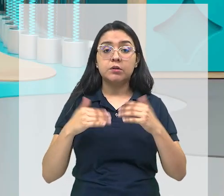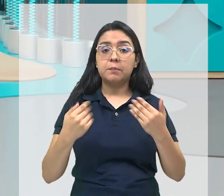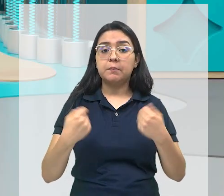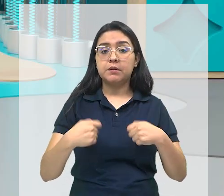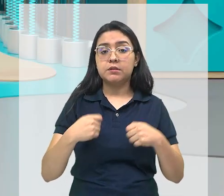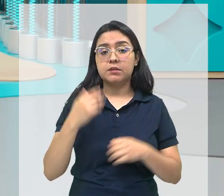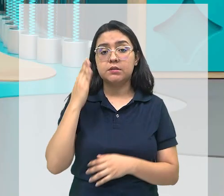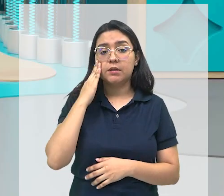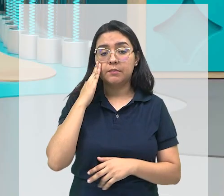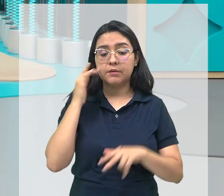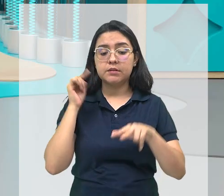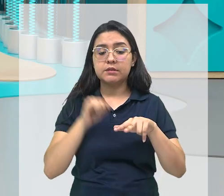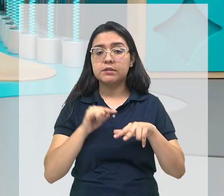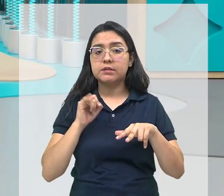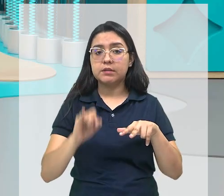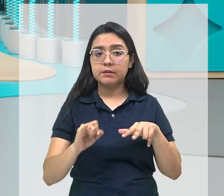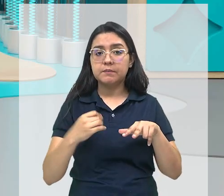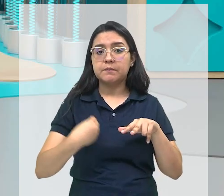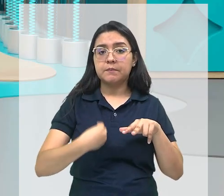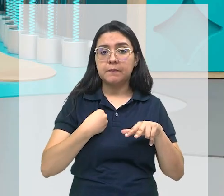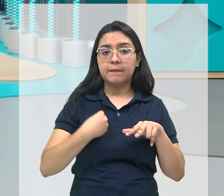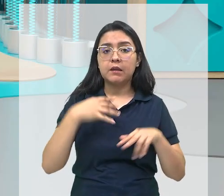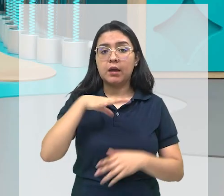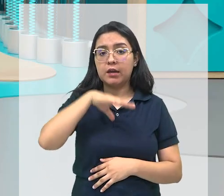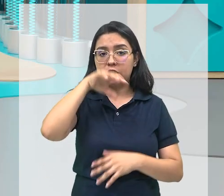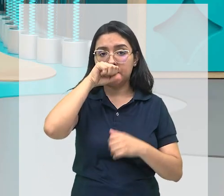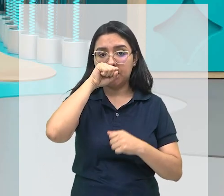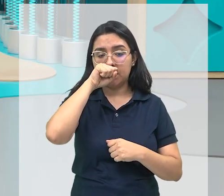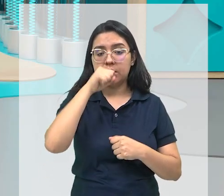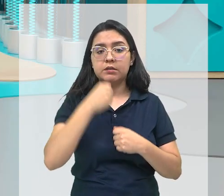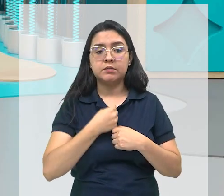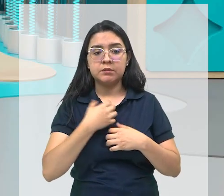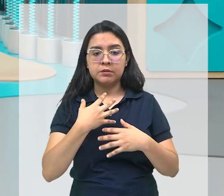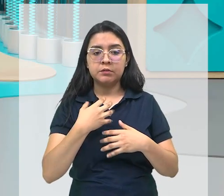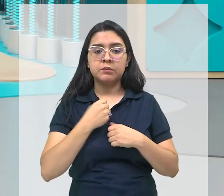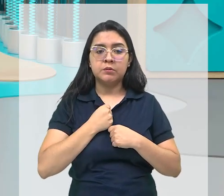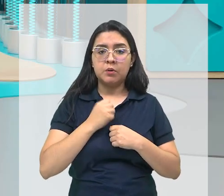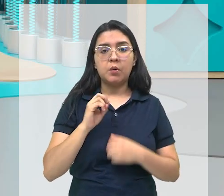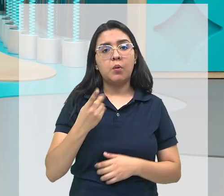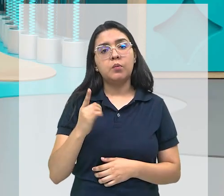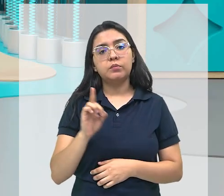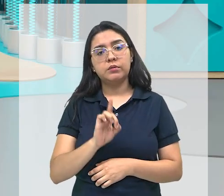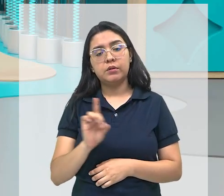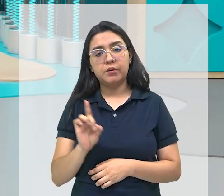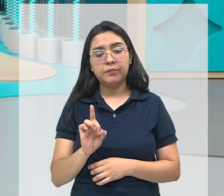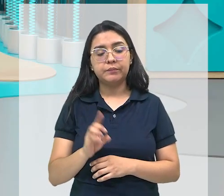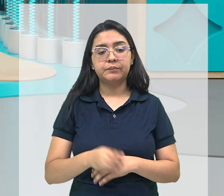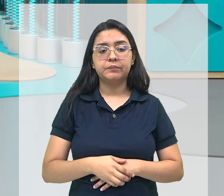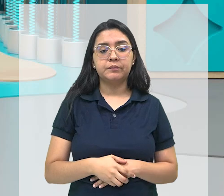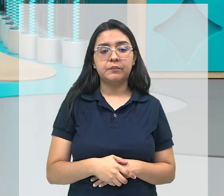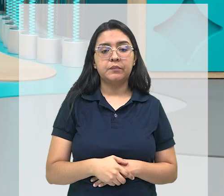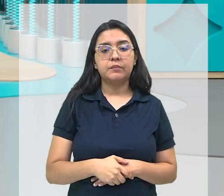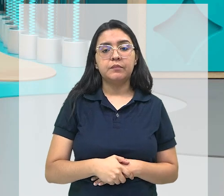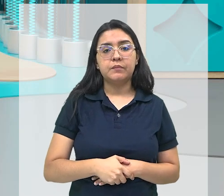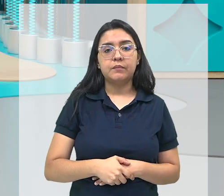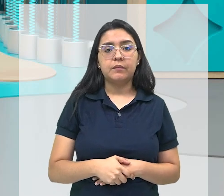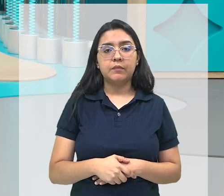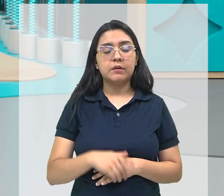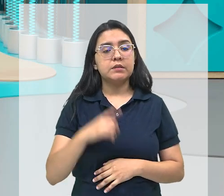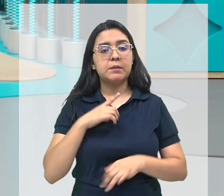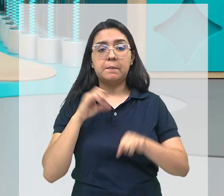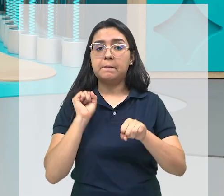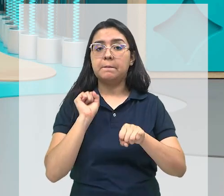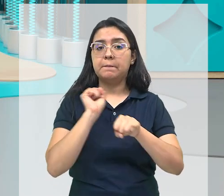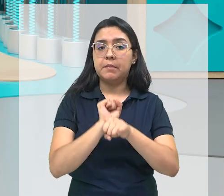essa vítima está com a respiração bloqueada ou não, né? Ou se a respiração dela